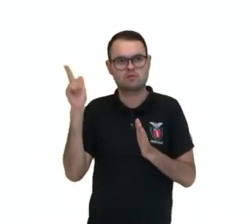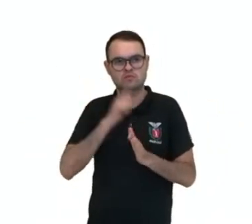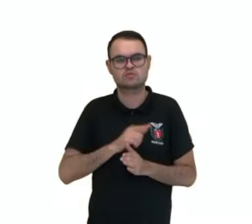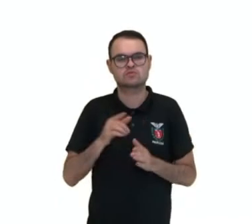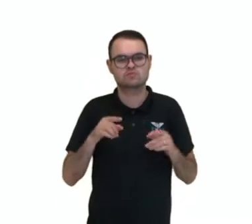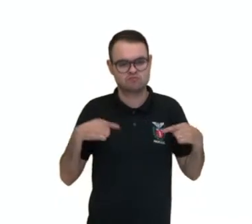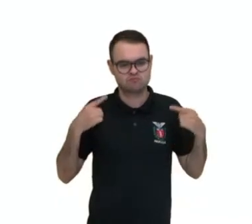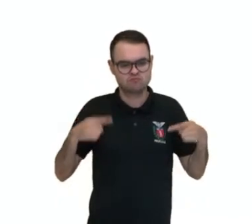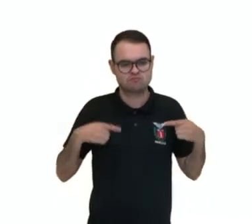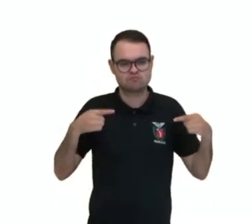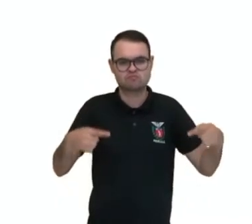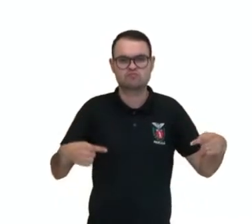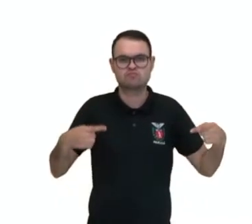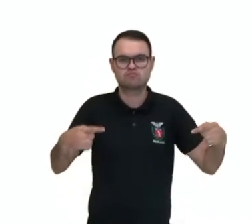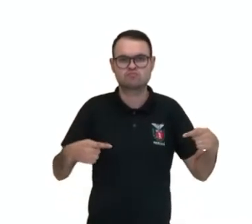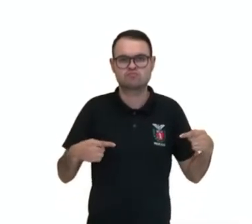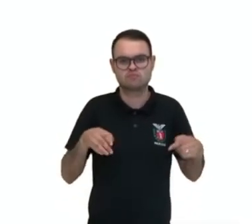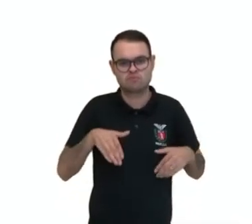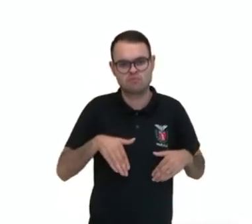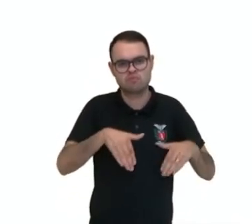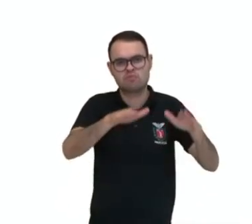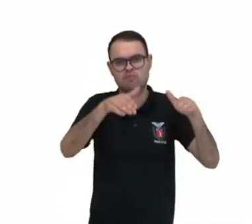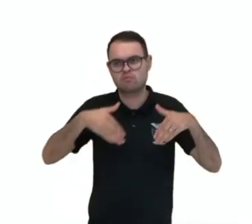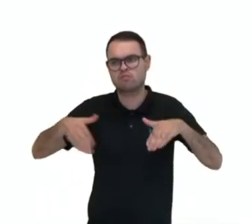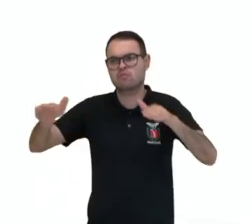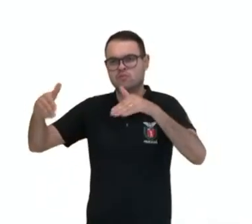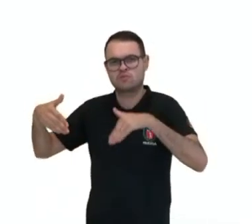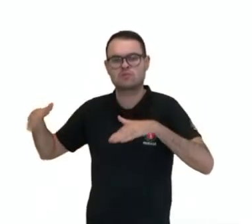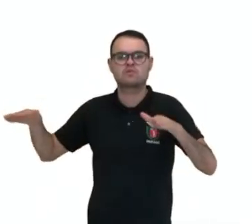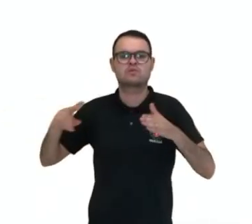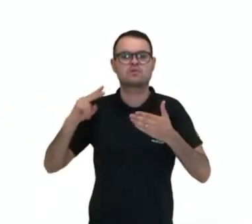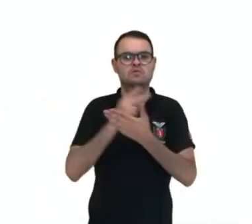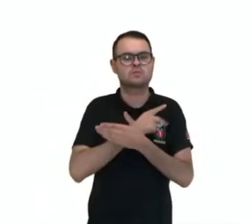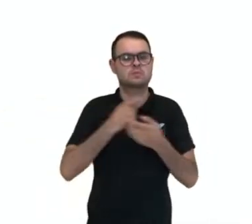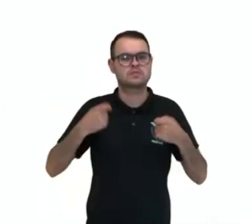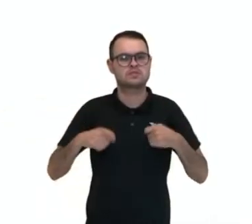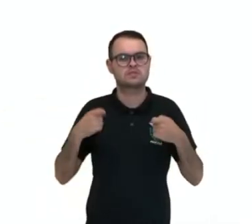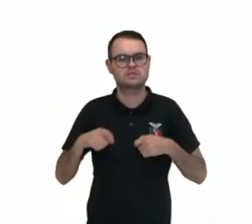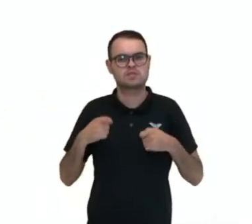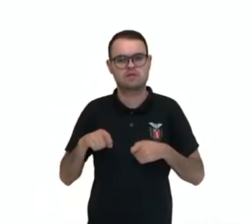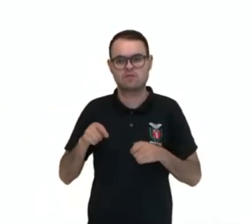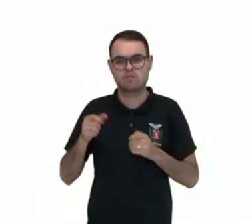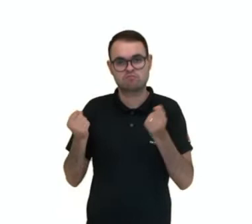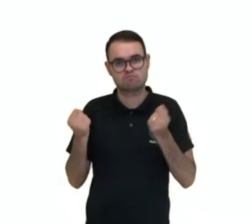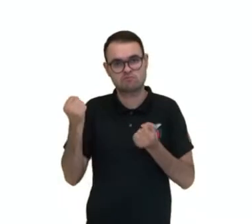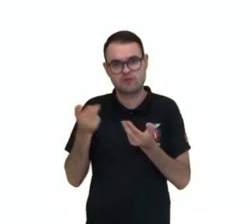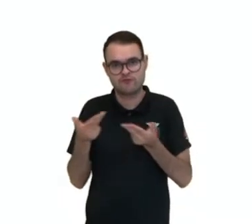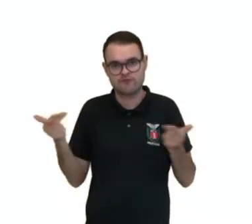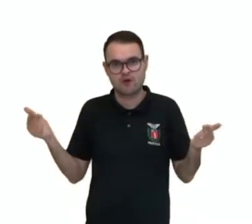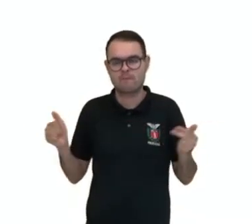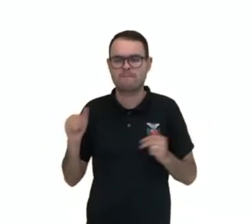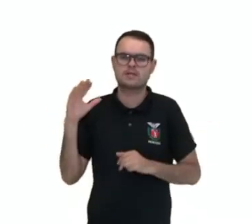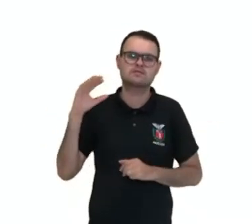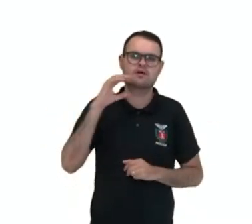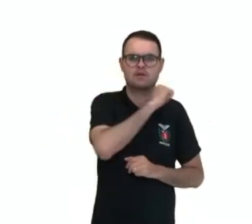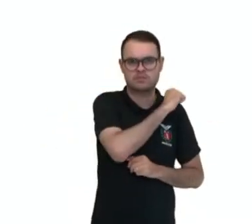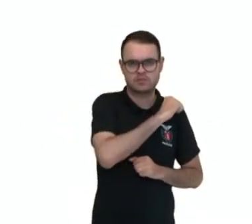cidade, assim os bairros operários também se multiplicaram e fazia necessário meios de transportes mais